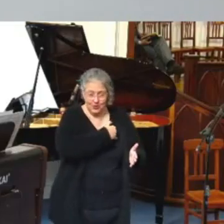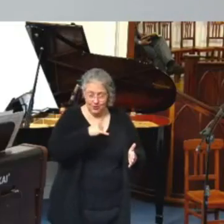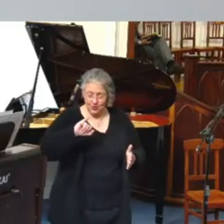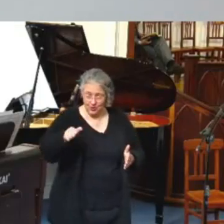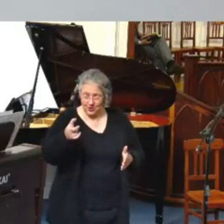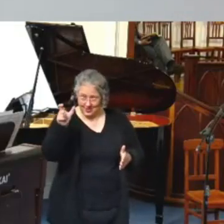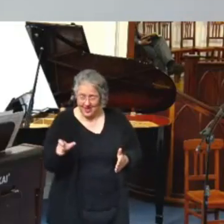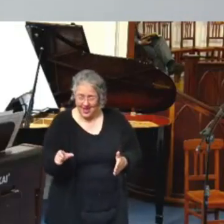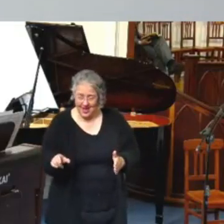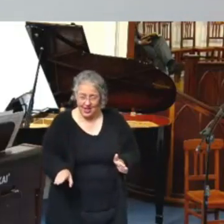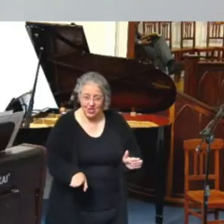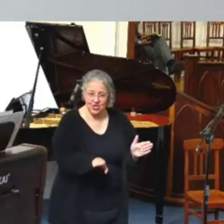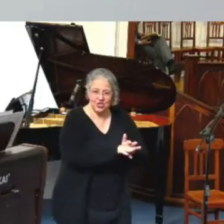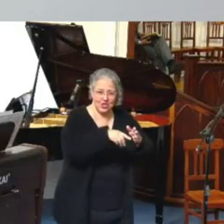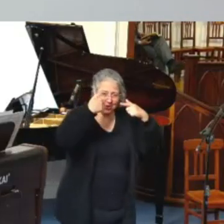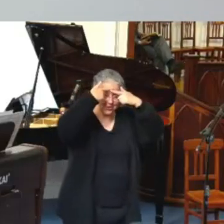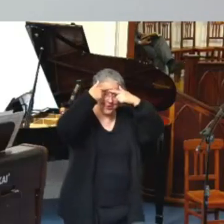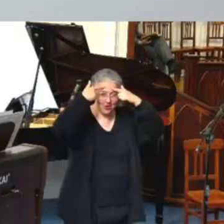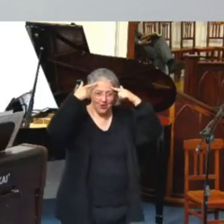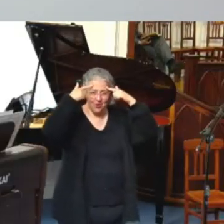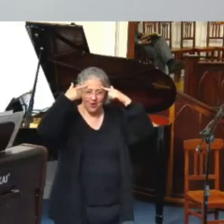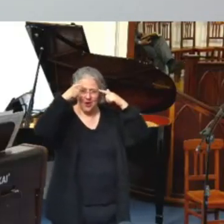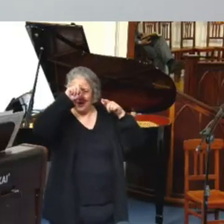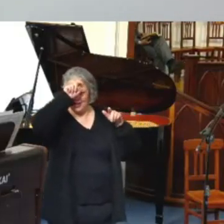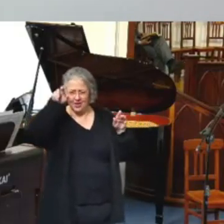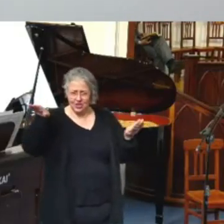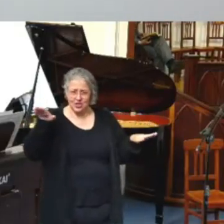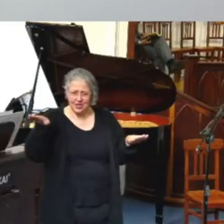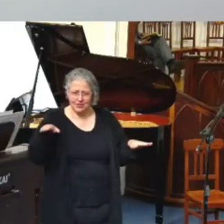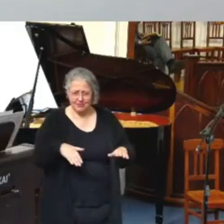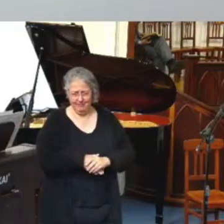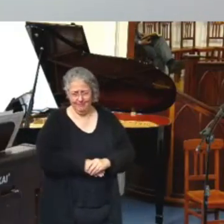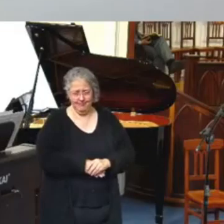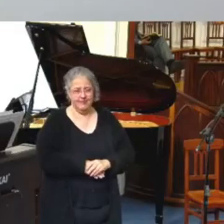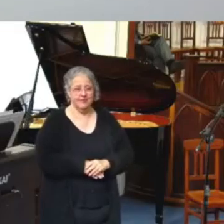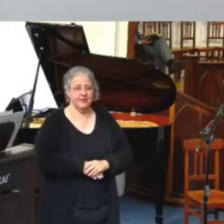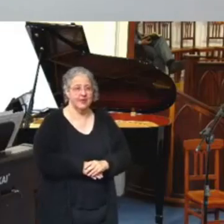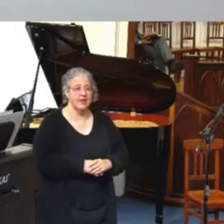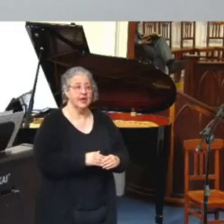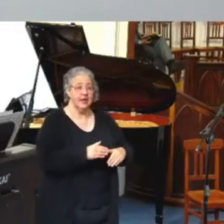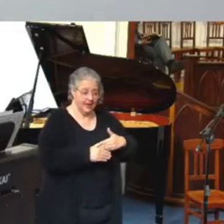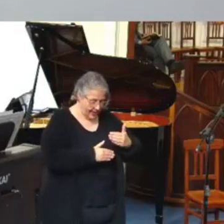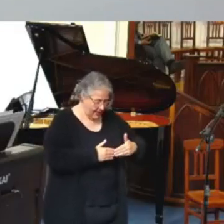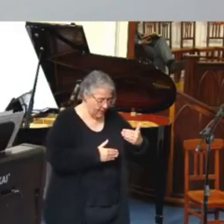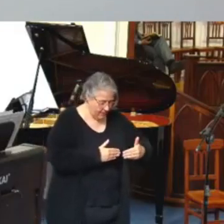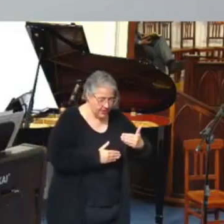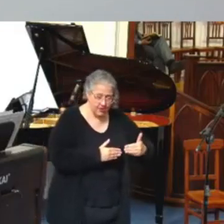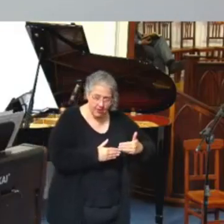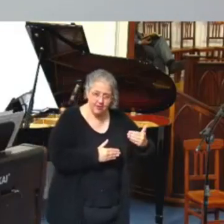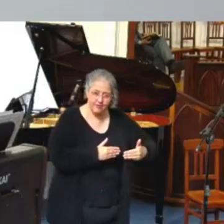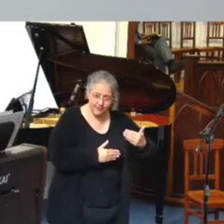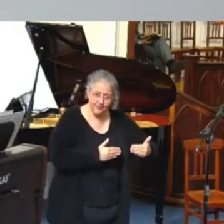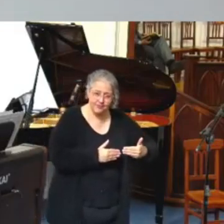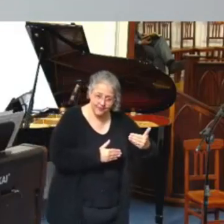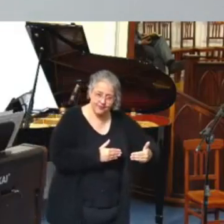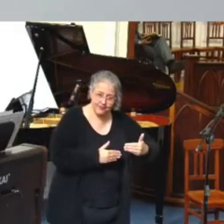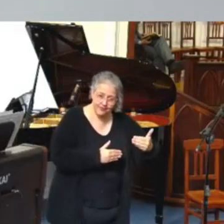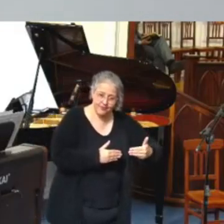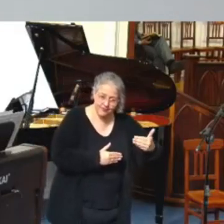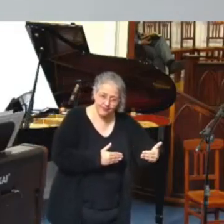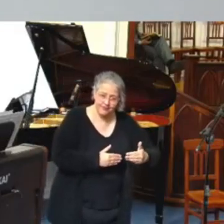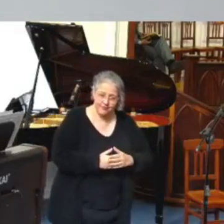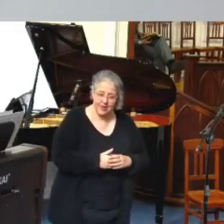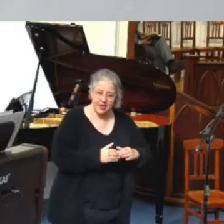Potifar. Mas a história nos leva a um momento em que ele é provado. E